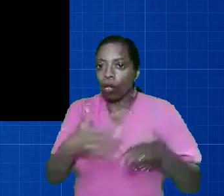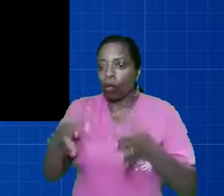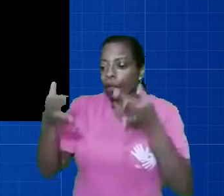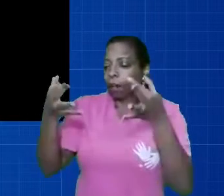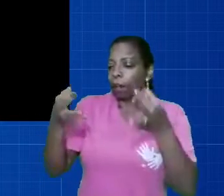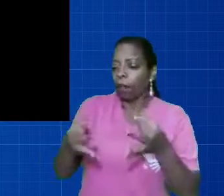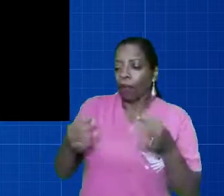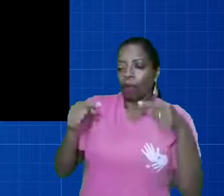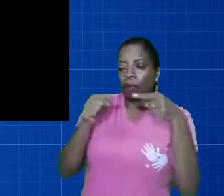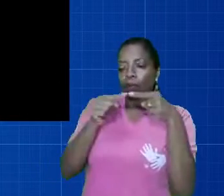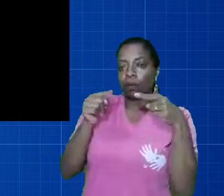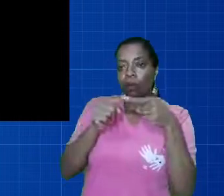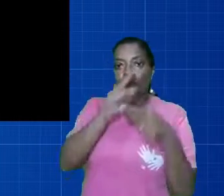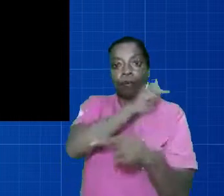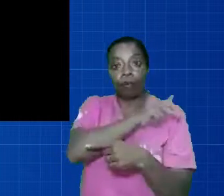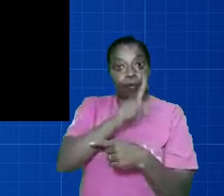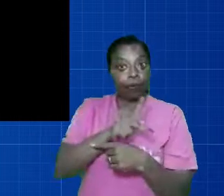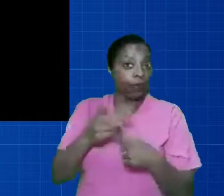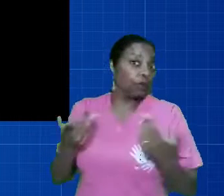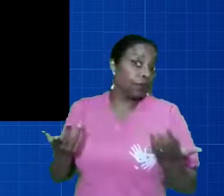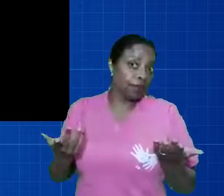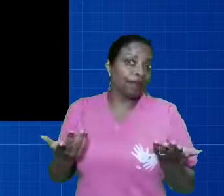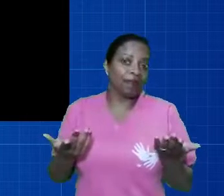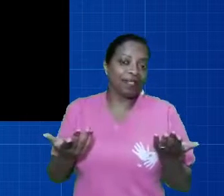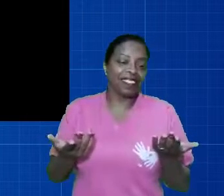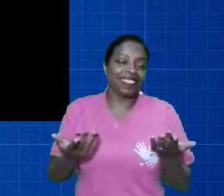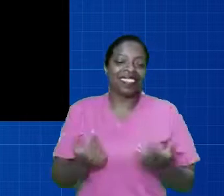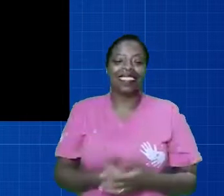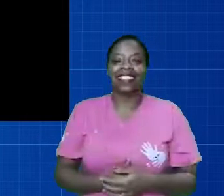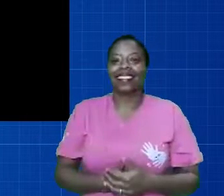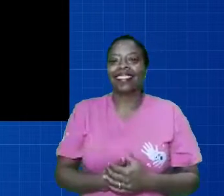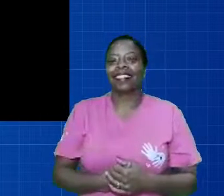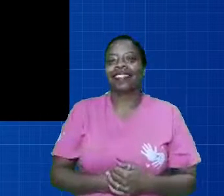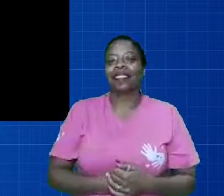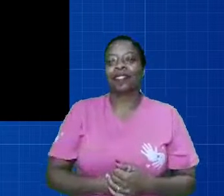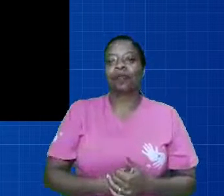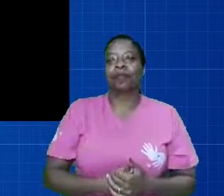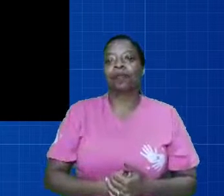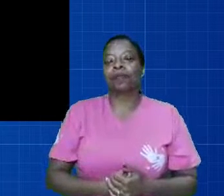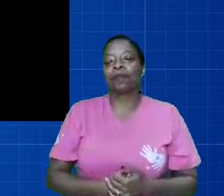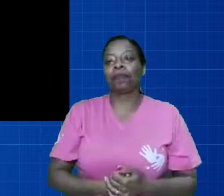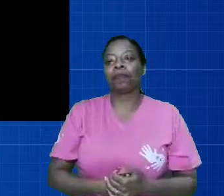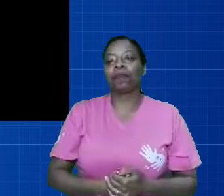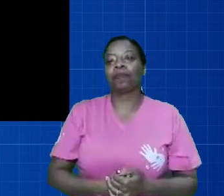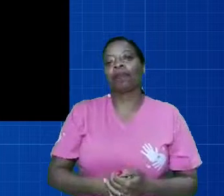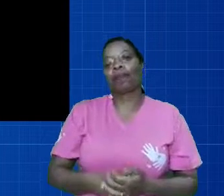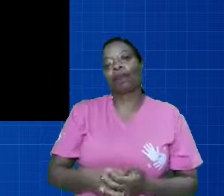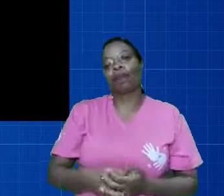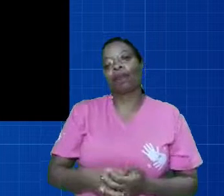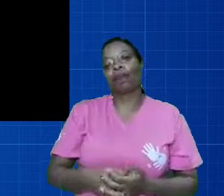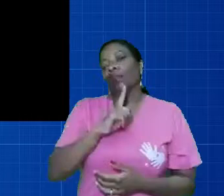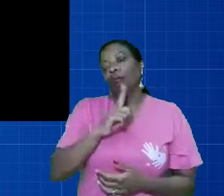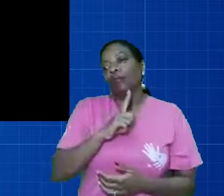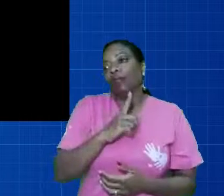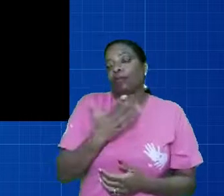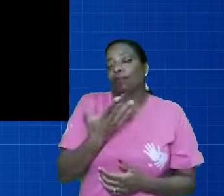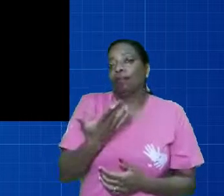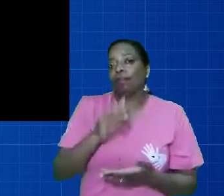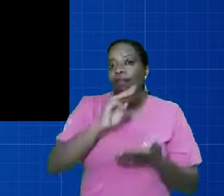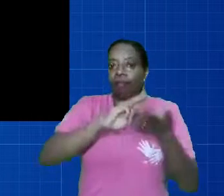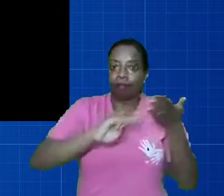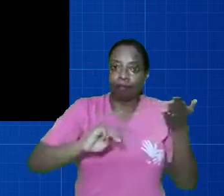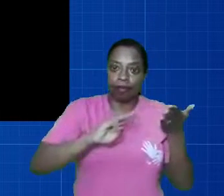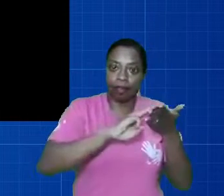professor, né? Ou aquele modelo idealizado. Então, havia essa metodologia,